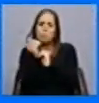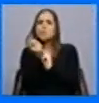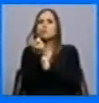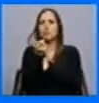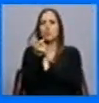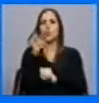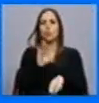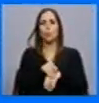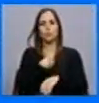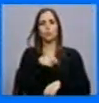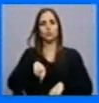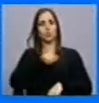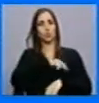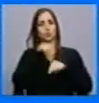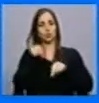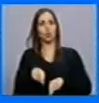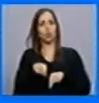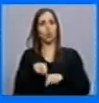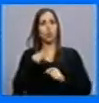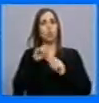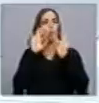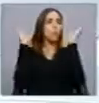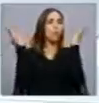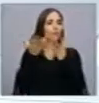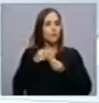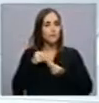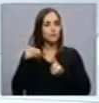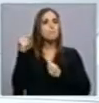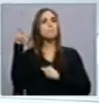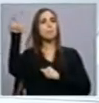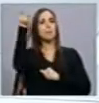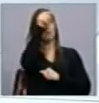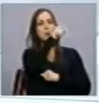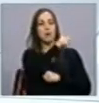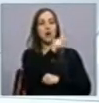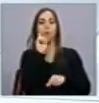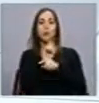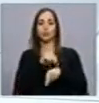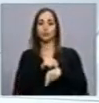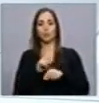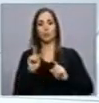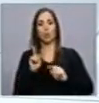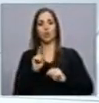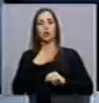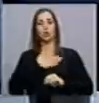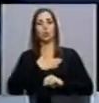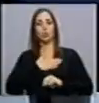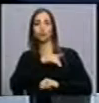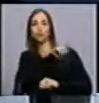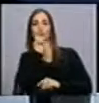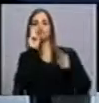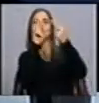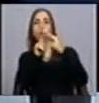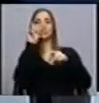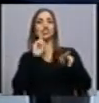por isso que nós hoje vivemos um universo de matéria. Mas eles existem, não coexistem. Eu não quero que tu encontres a tua gêmea de antimatéria por uma razão muito